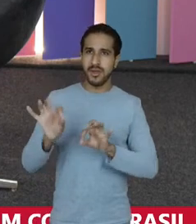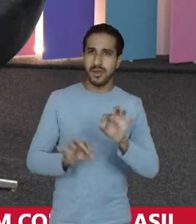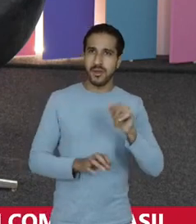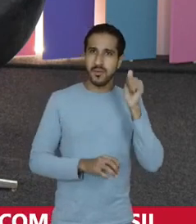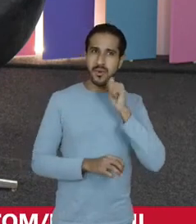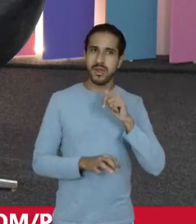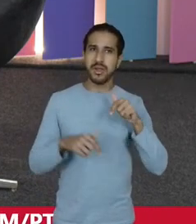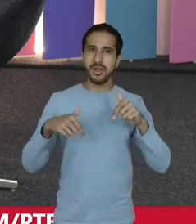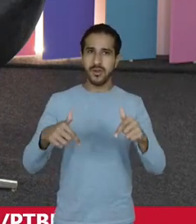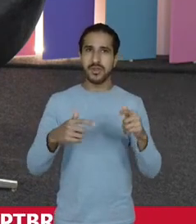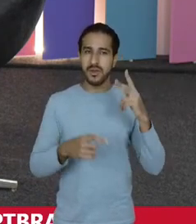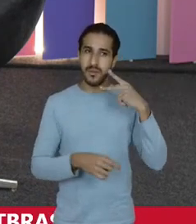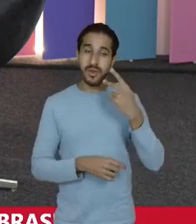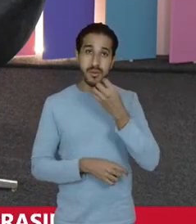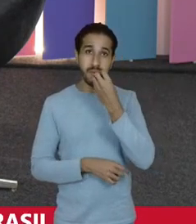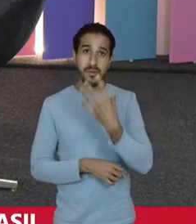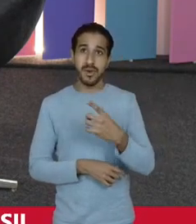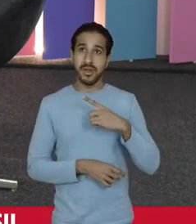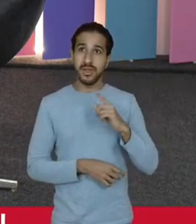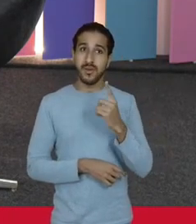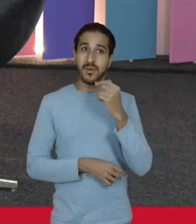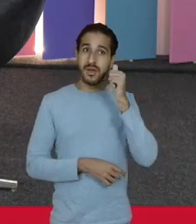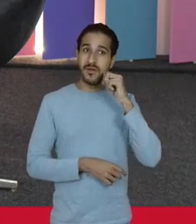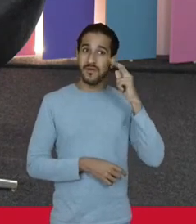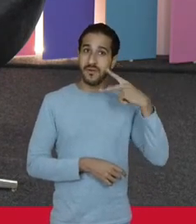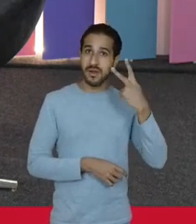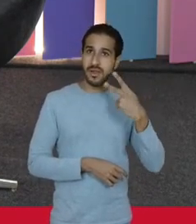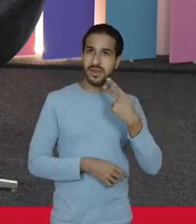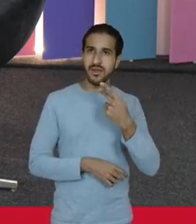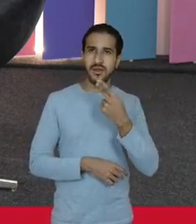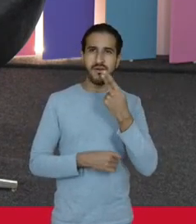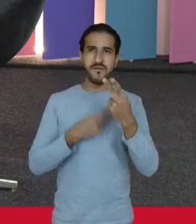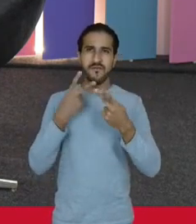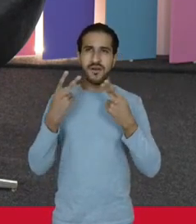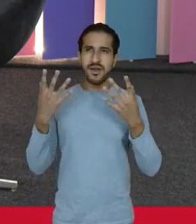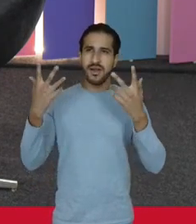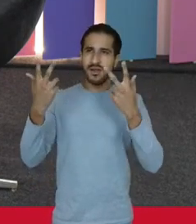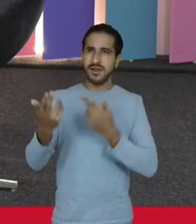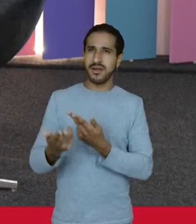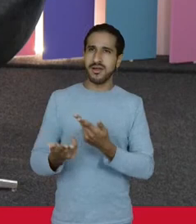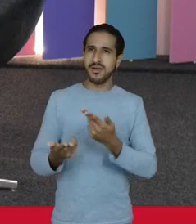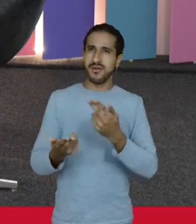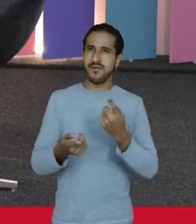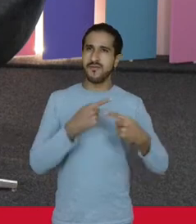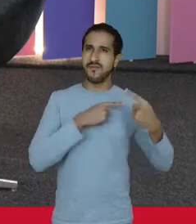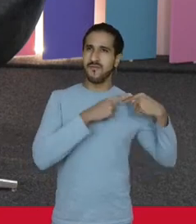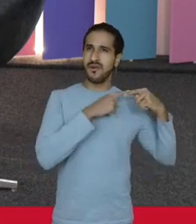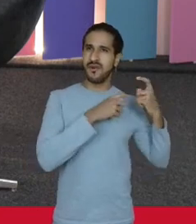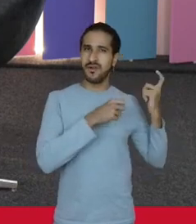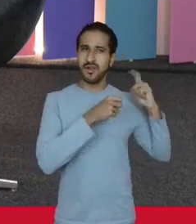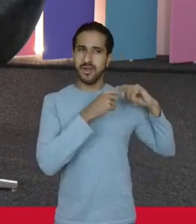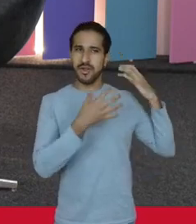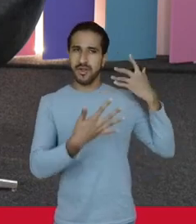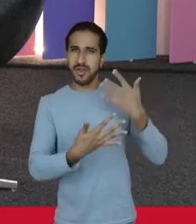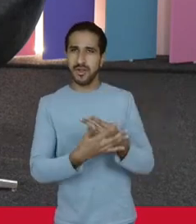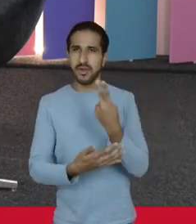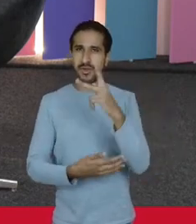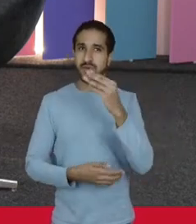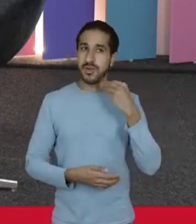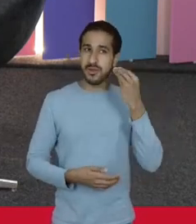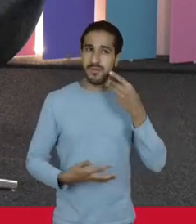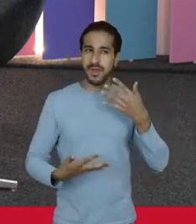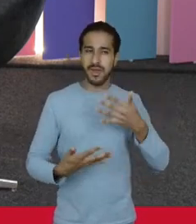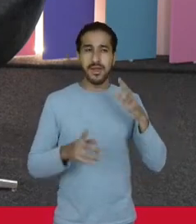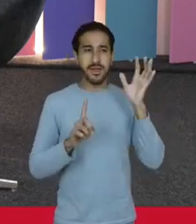para a disputa política. É muito bom ter uma vereadora com uma pauta como essa, com esse resgate histórico, com essa vivência